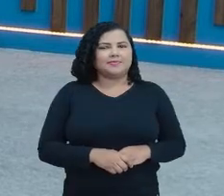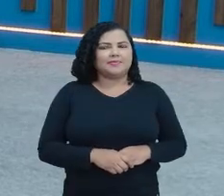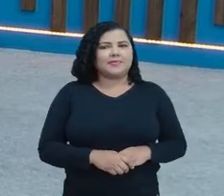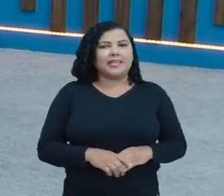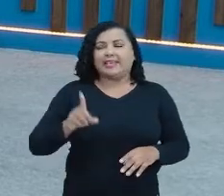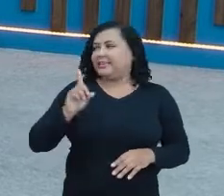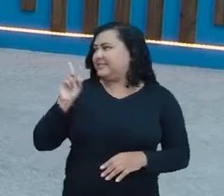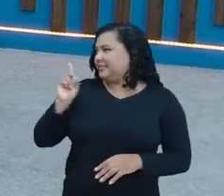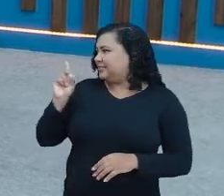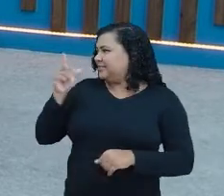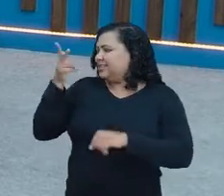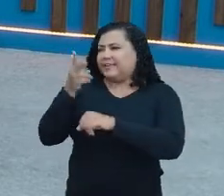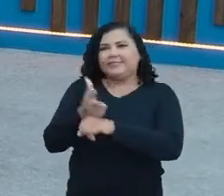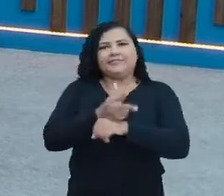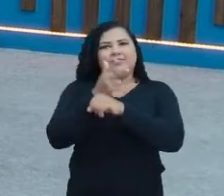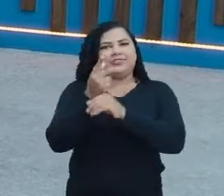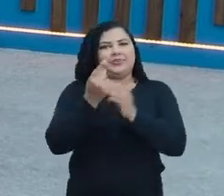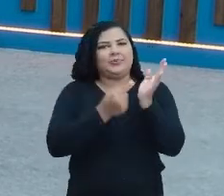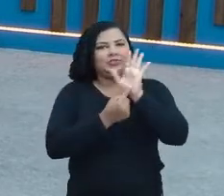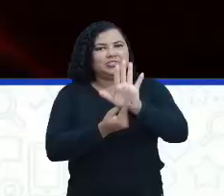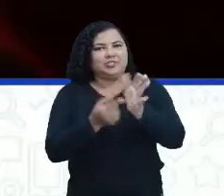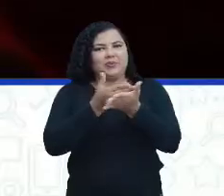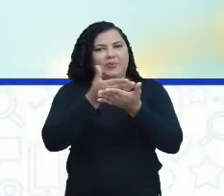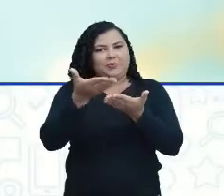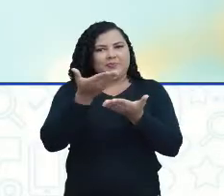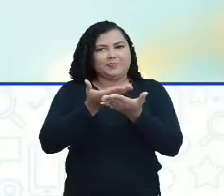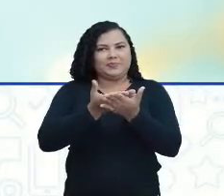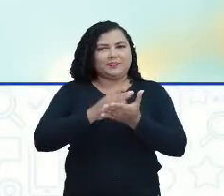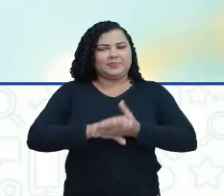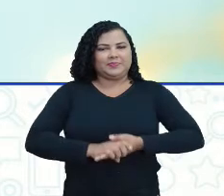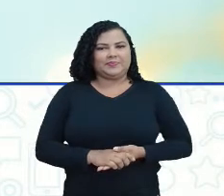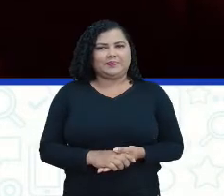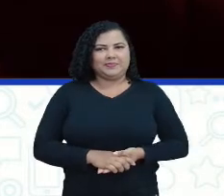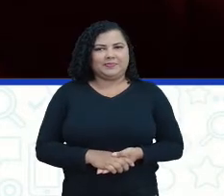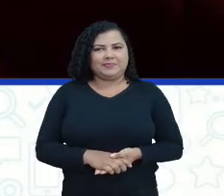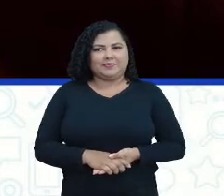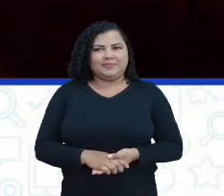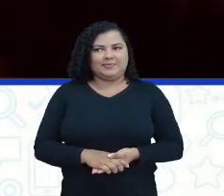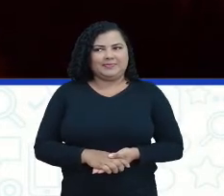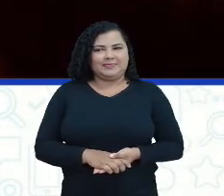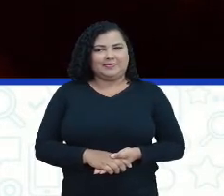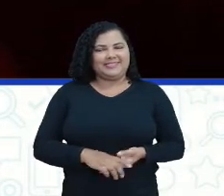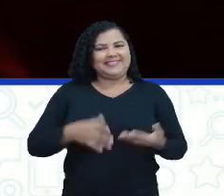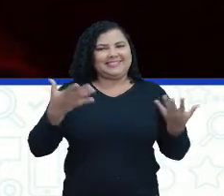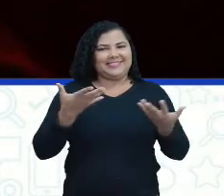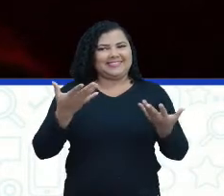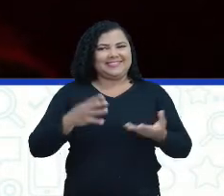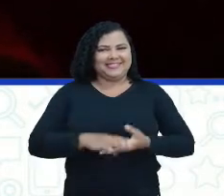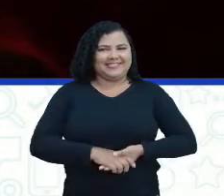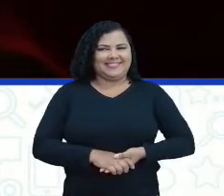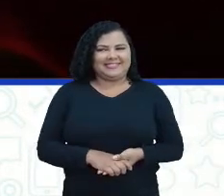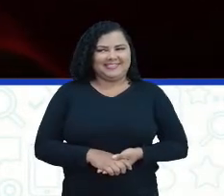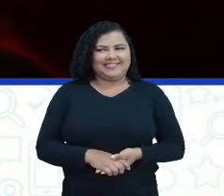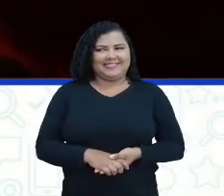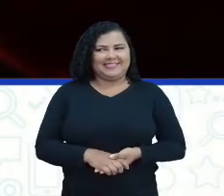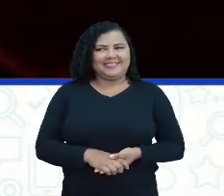esse videozinho que eu coloquei no começo da aula, certo? Vamos ver. Eita, gente, aqui agora.